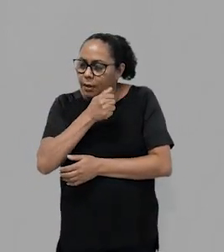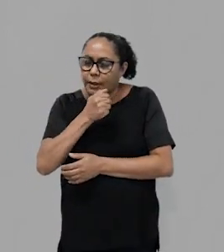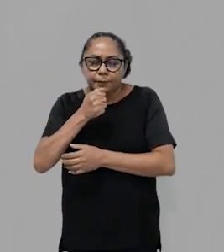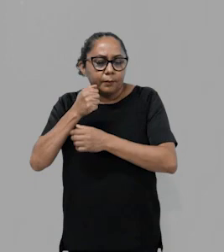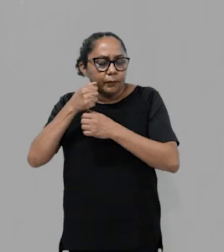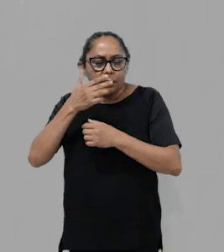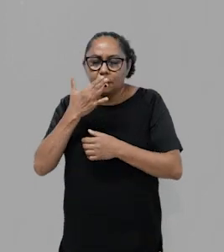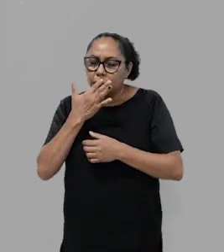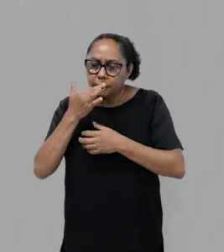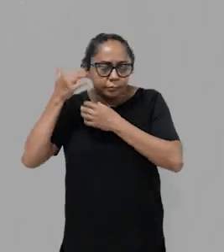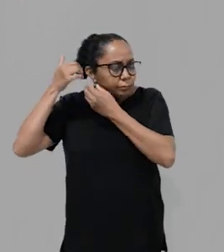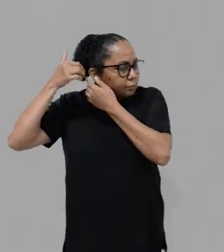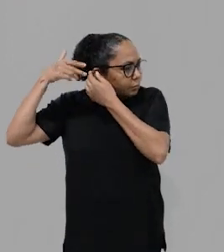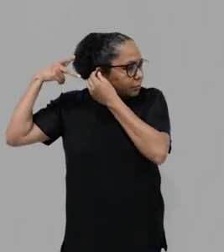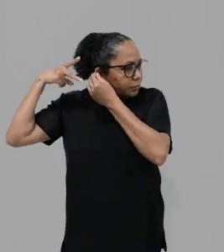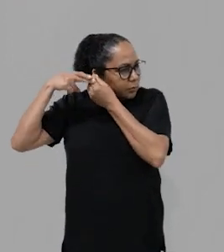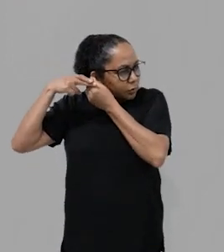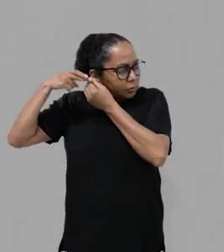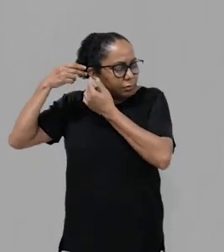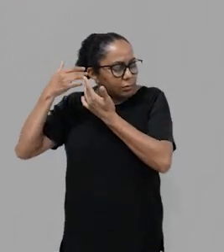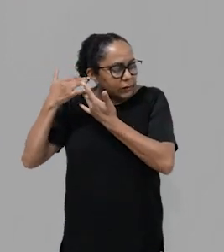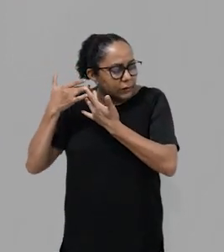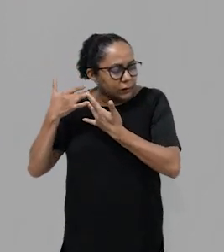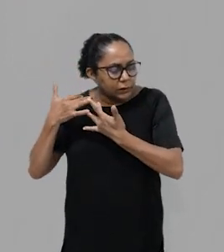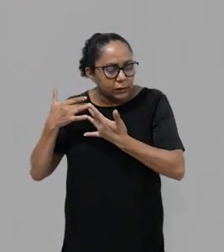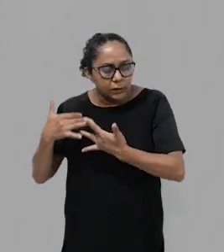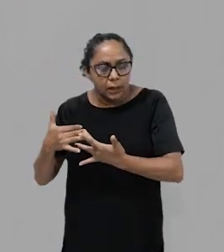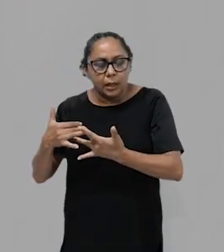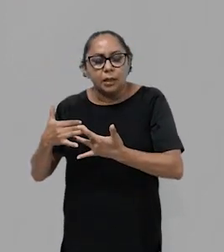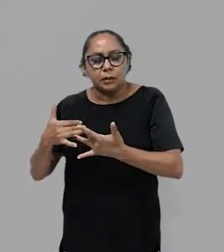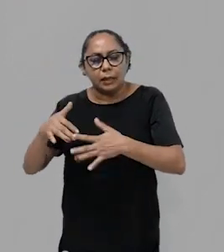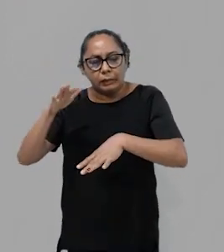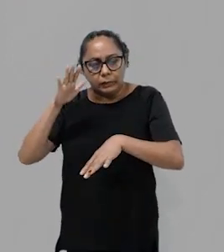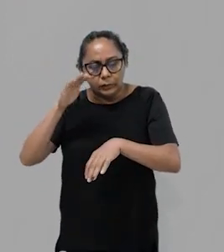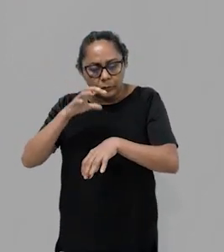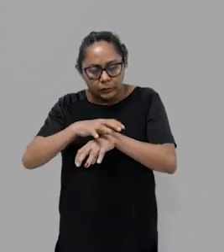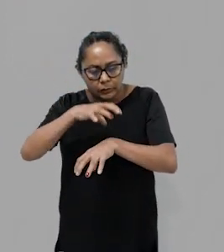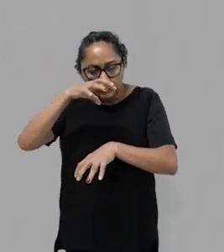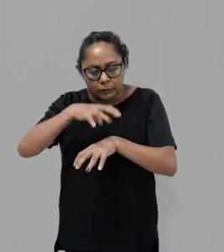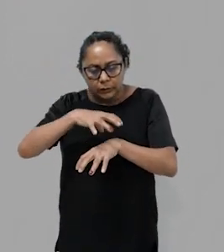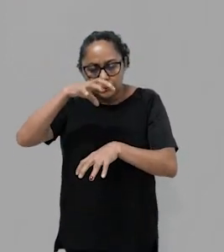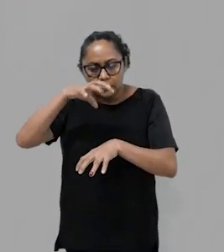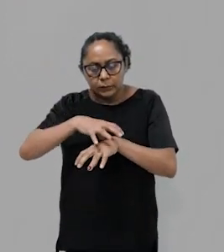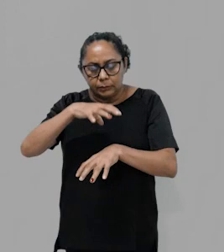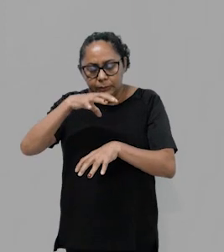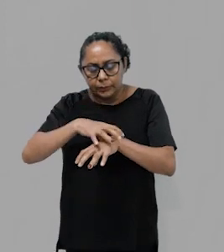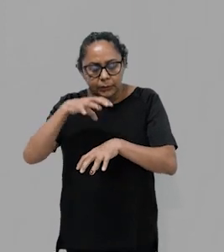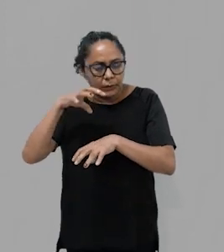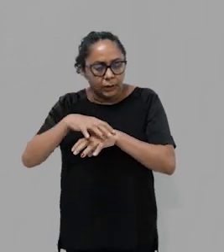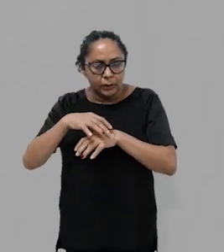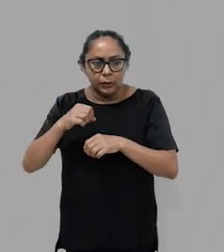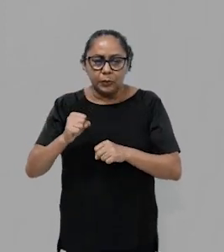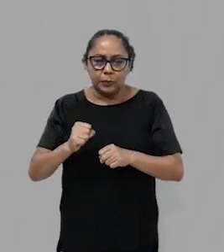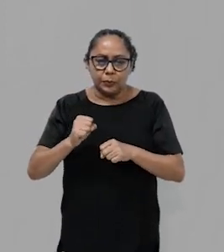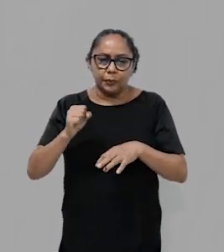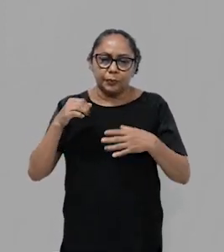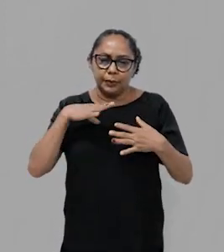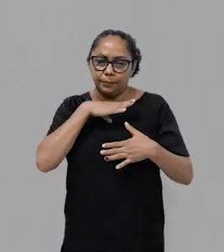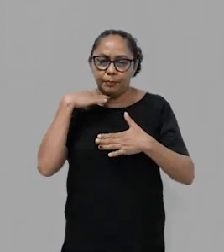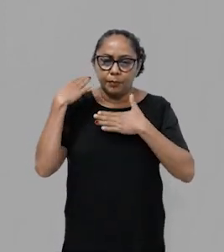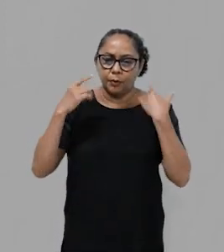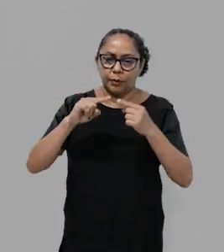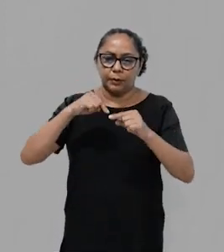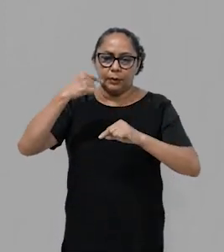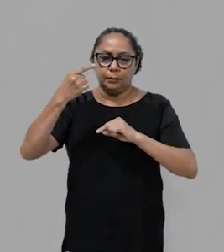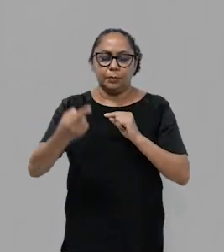num processo muito lento de infecção e morre 3 dias depois. Né? Perdão, ele vai morrer depois de uma série de